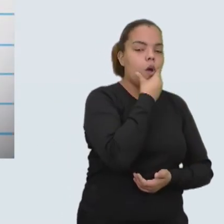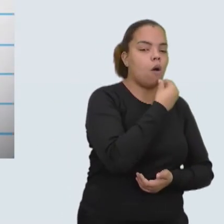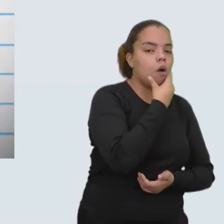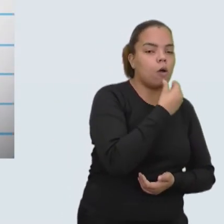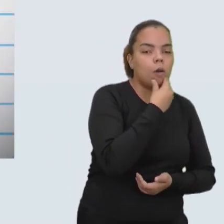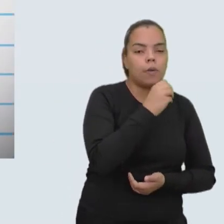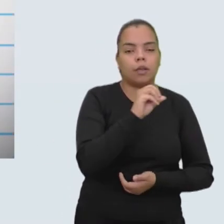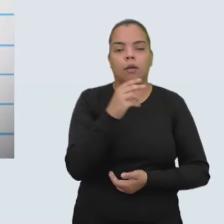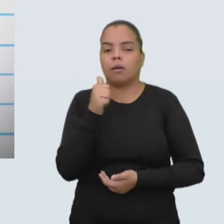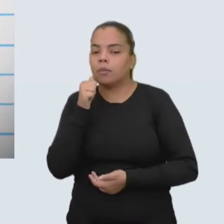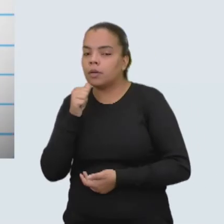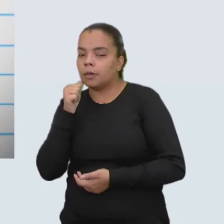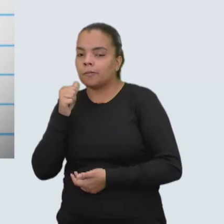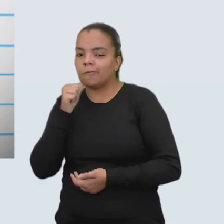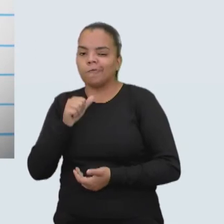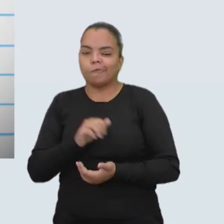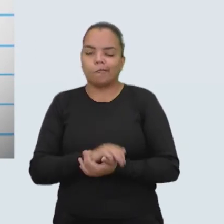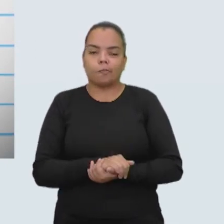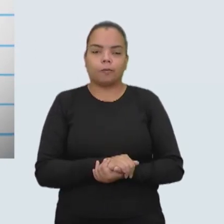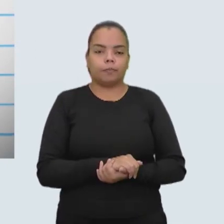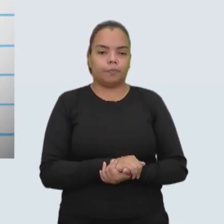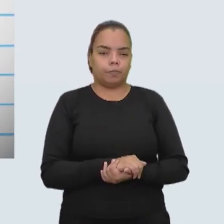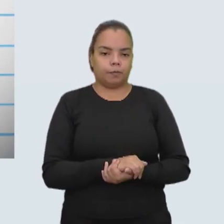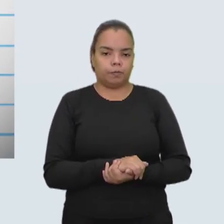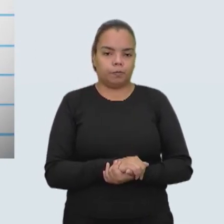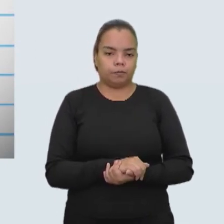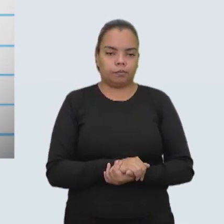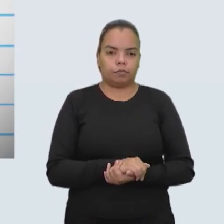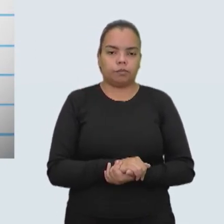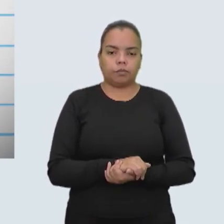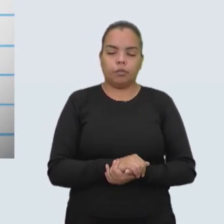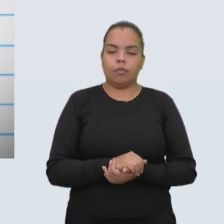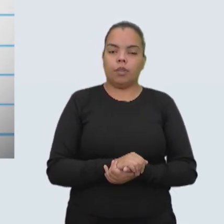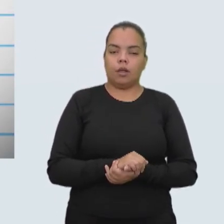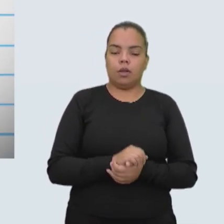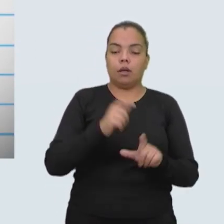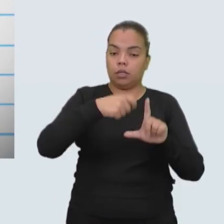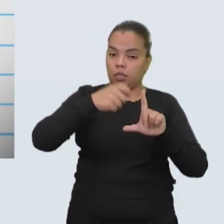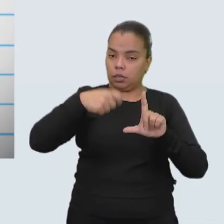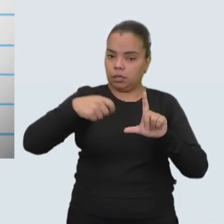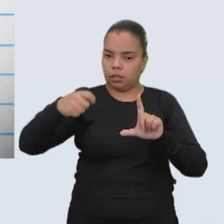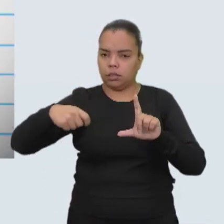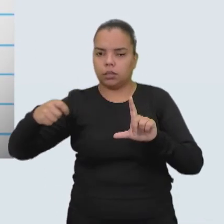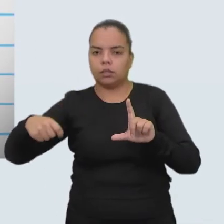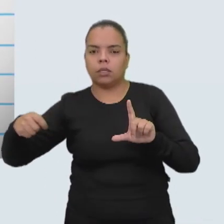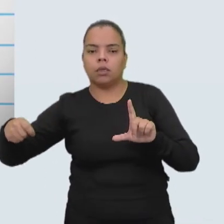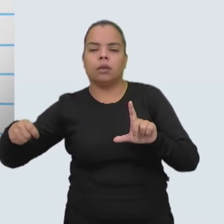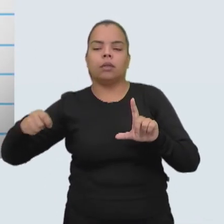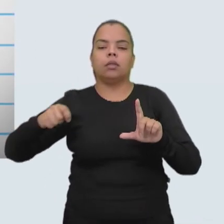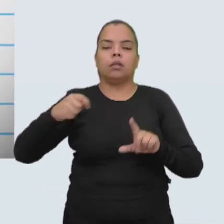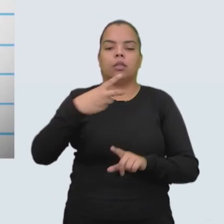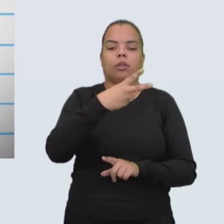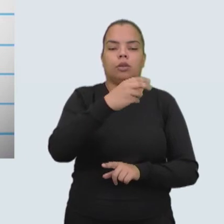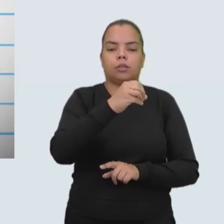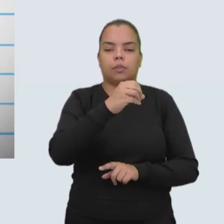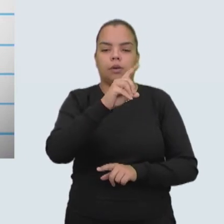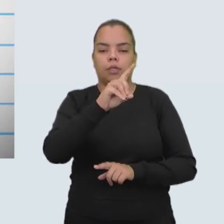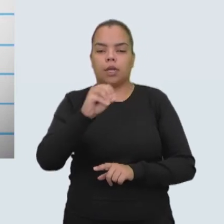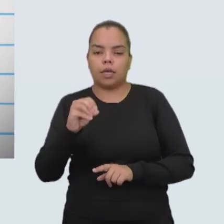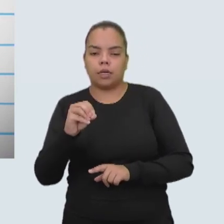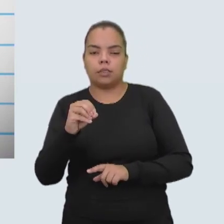2014, as mulheres tiveram um maior aumento real do rendimento médio de todas as fontes na comparação entre 2010 e 2000,